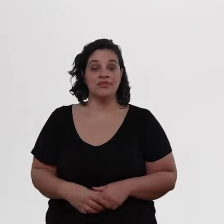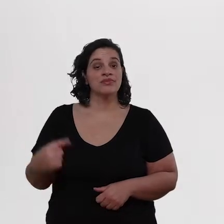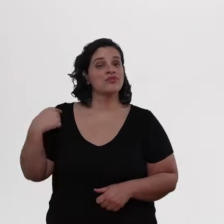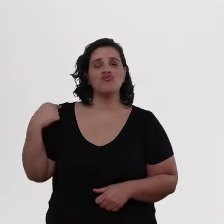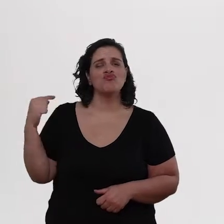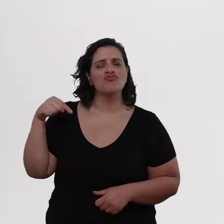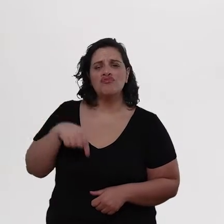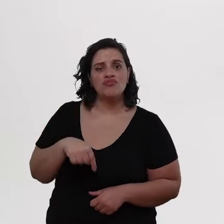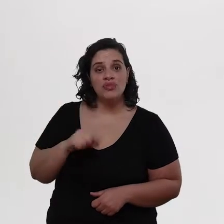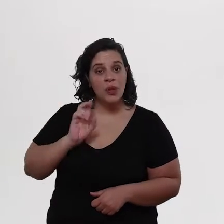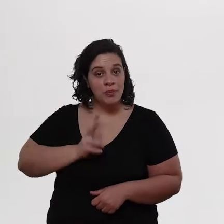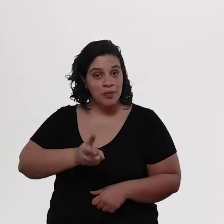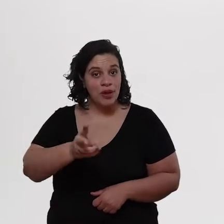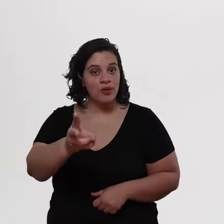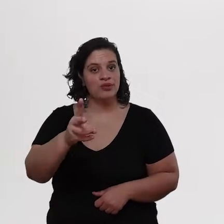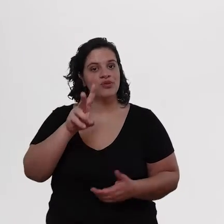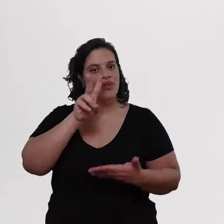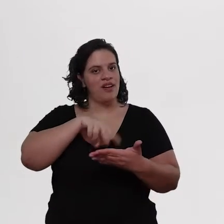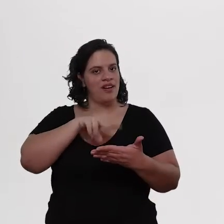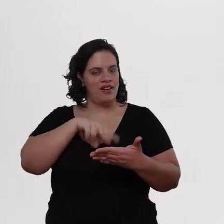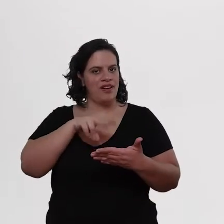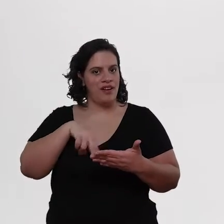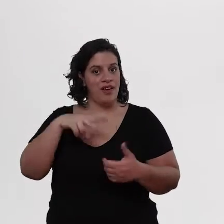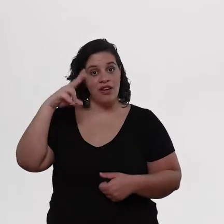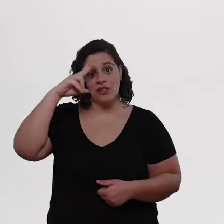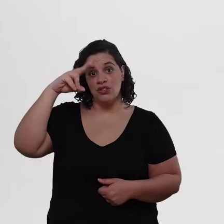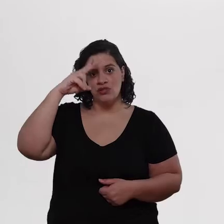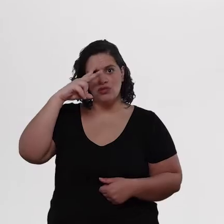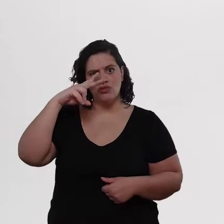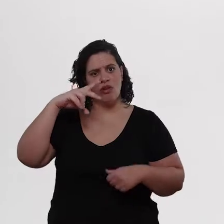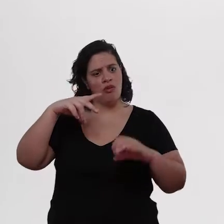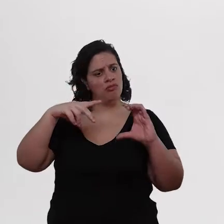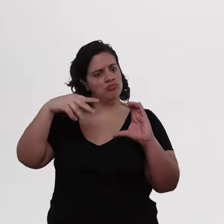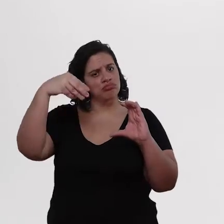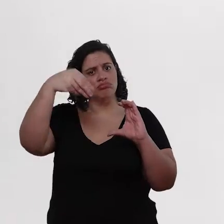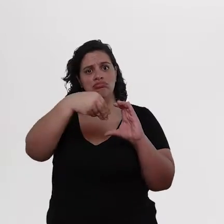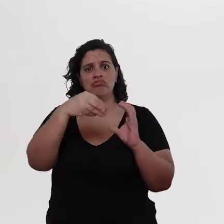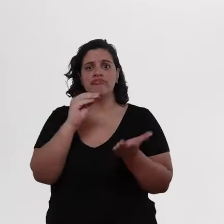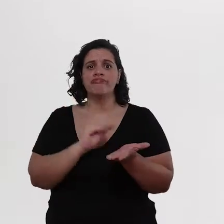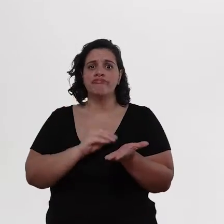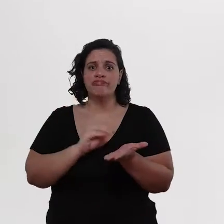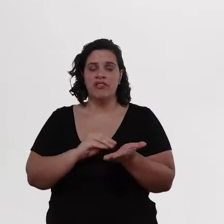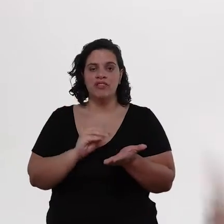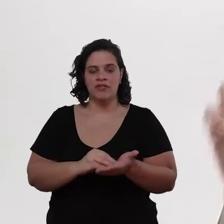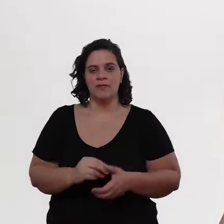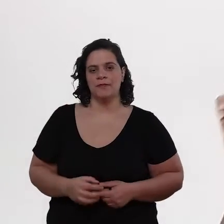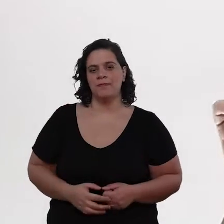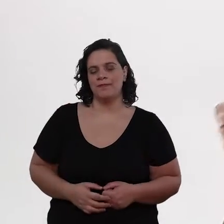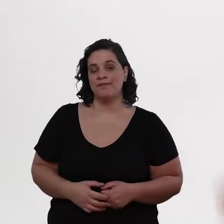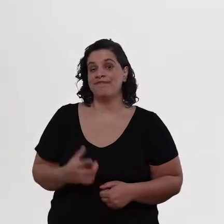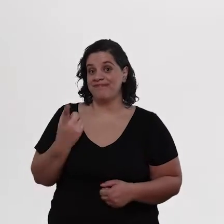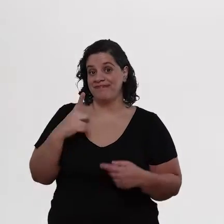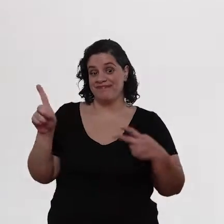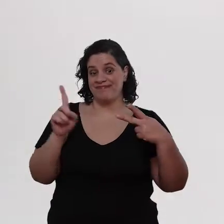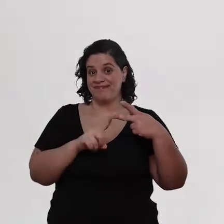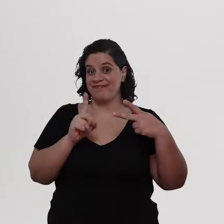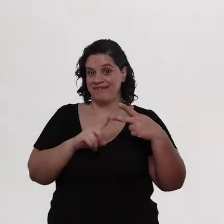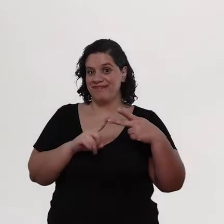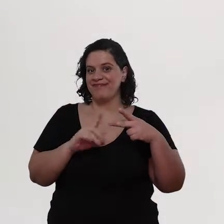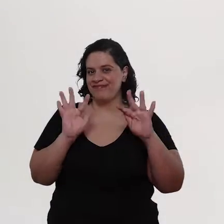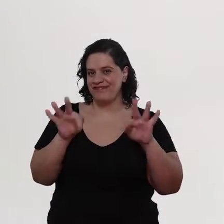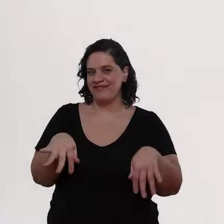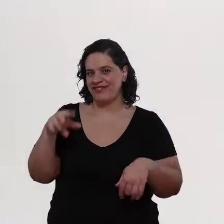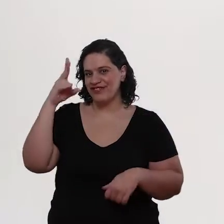eu estou aqui para dar continuidade à leitura da história, à parte que falta, ou seja, nosso último e